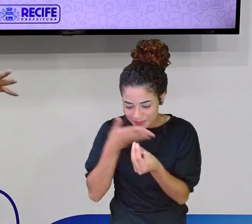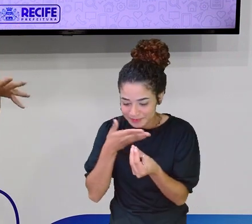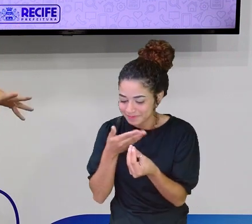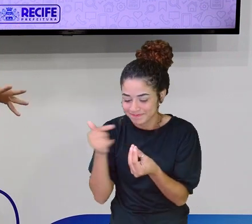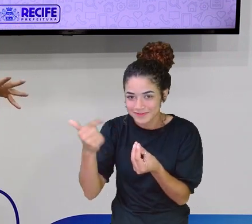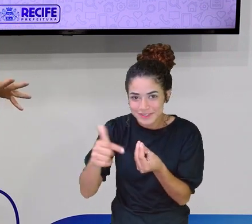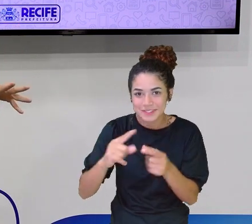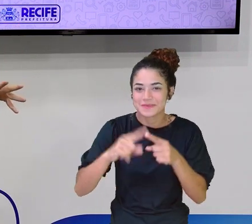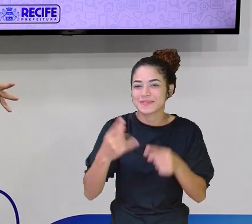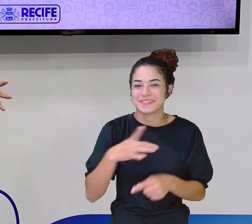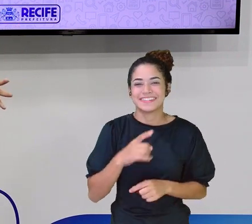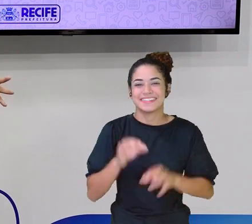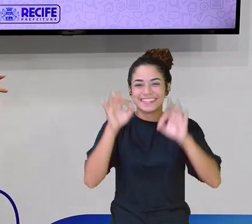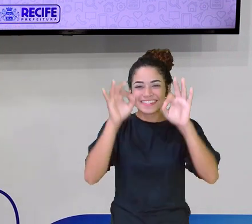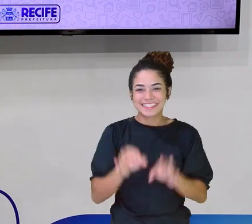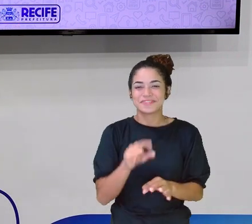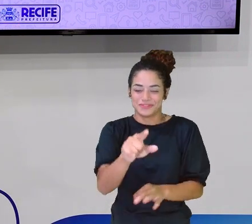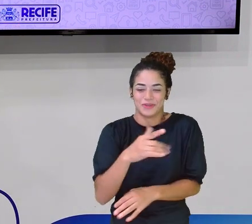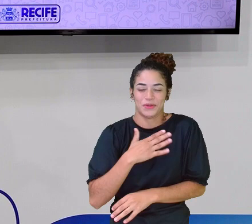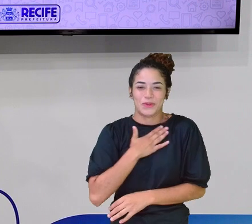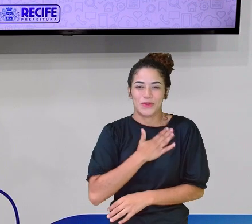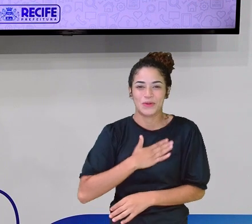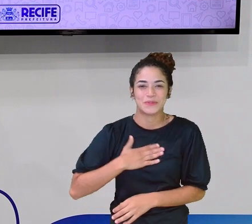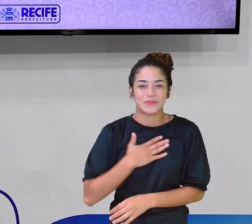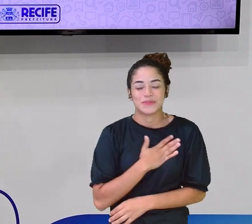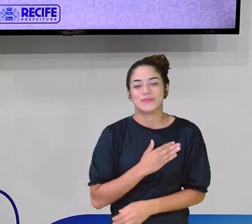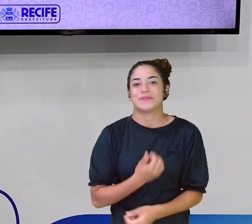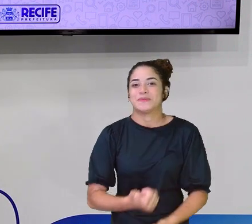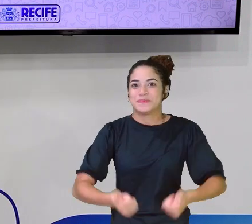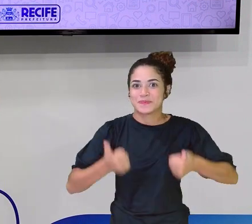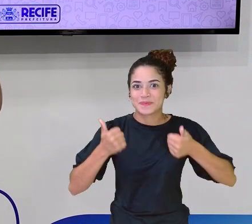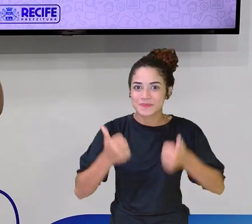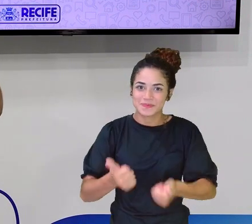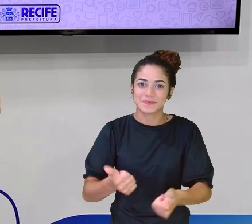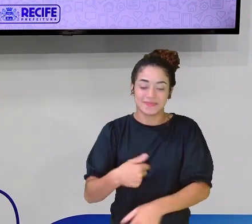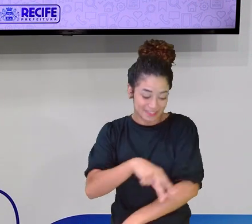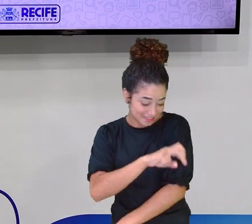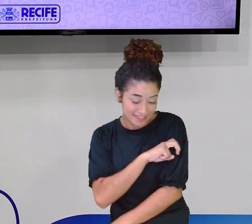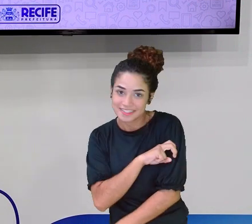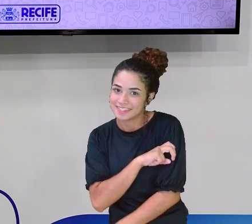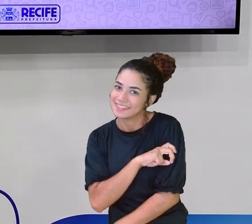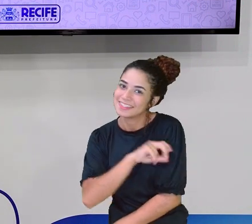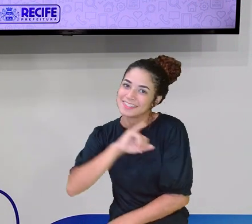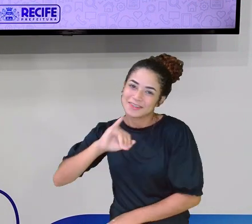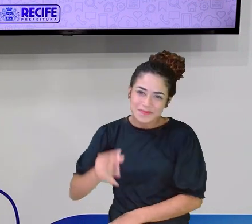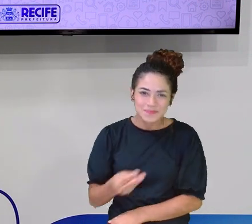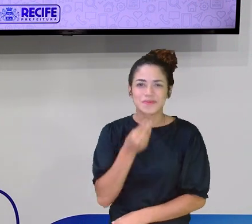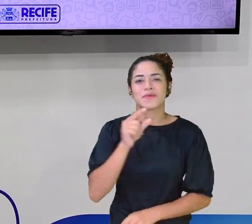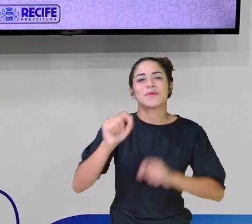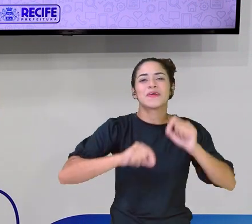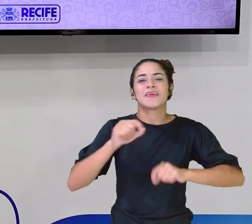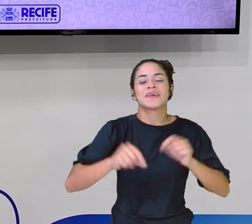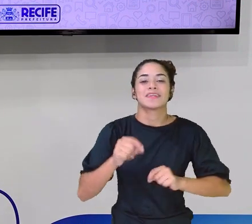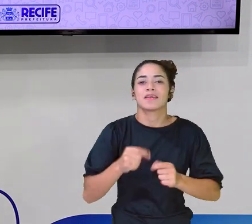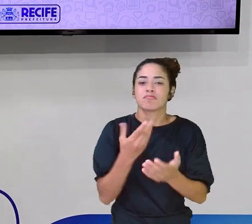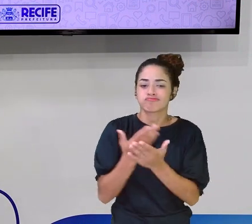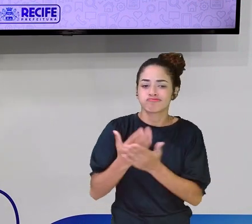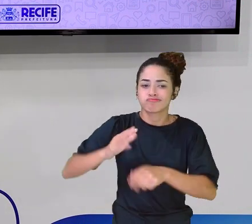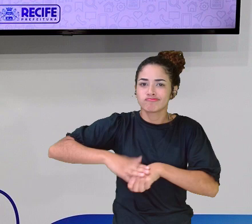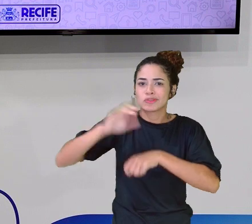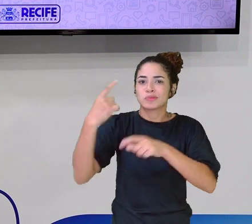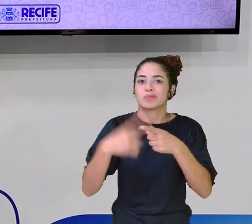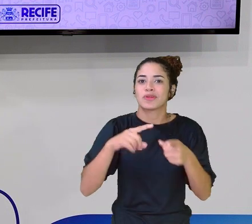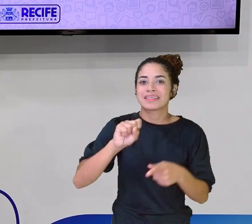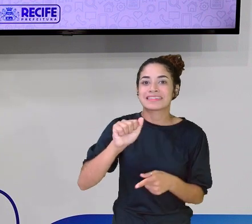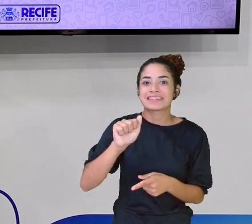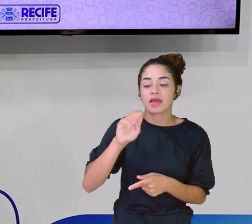mas eu tenho certeza que você gostou bastante. Quinto ano, aproveita para estudar um pouco mais, que o SAEP foi